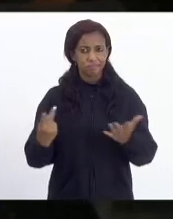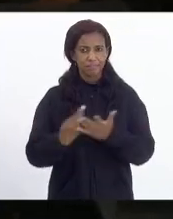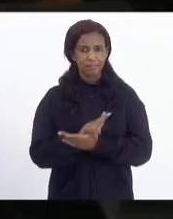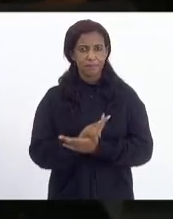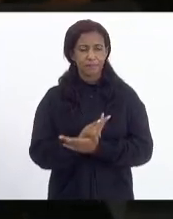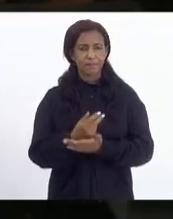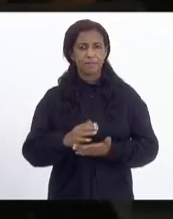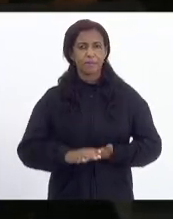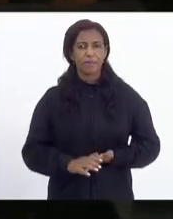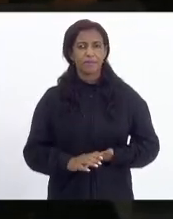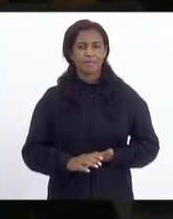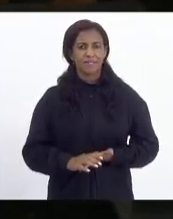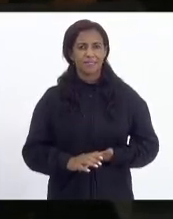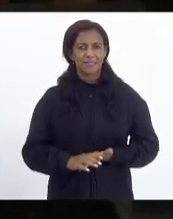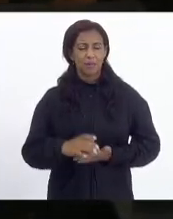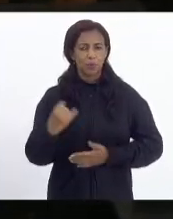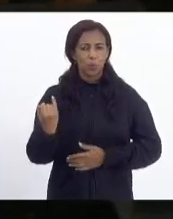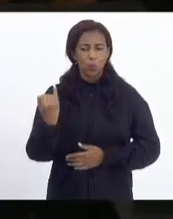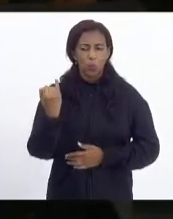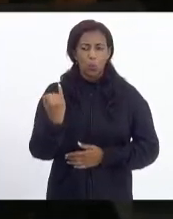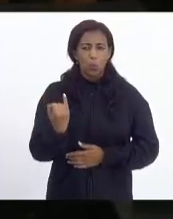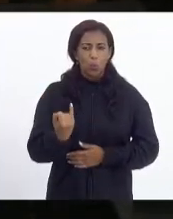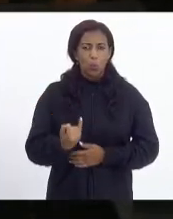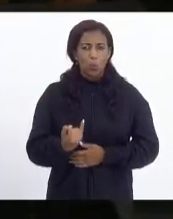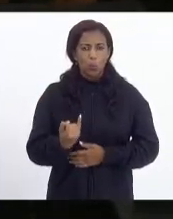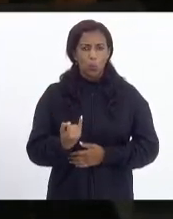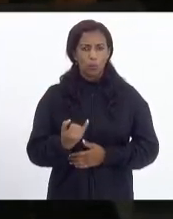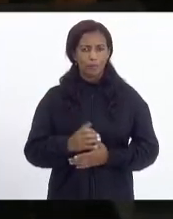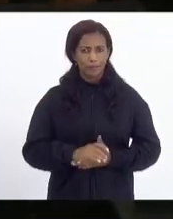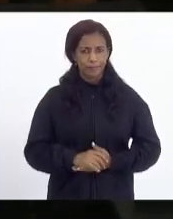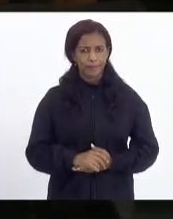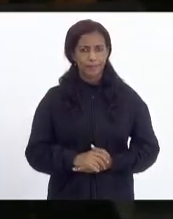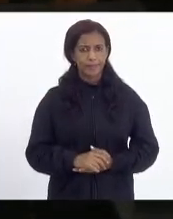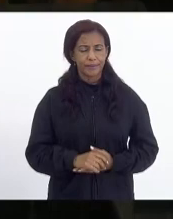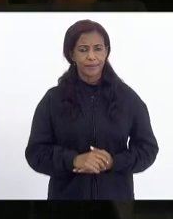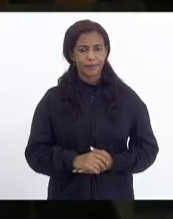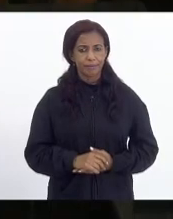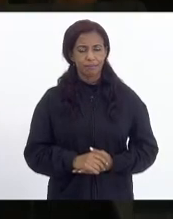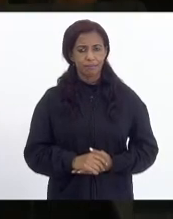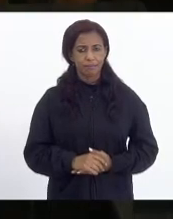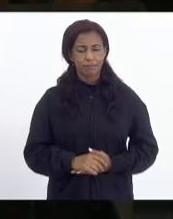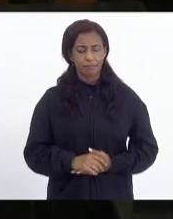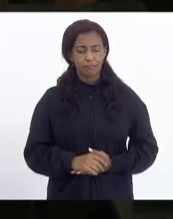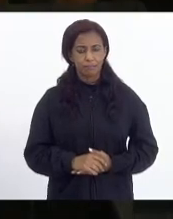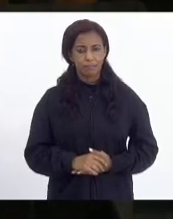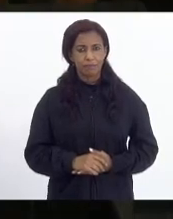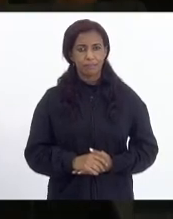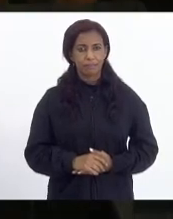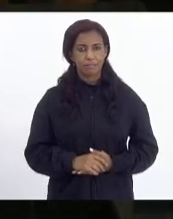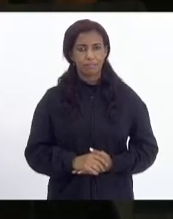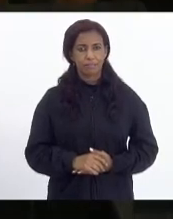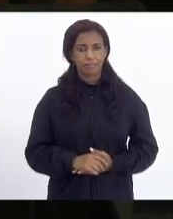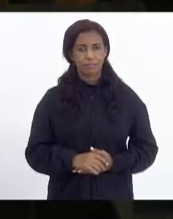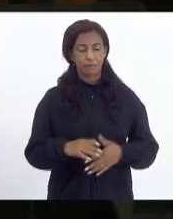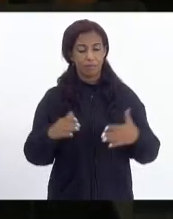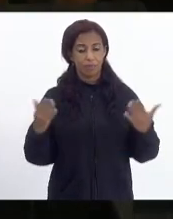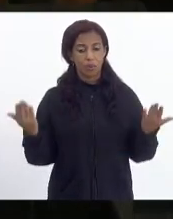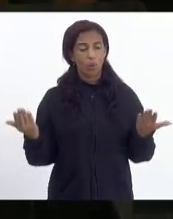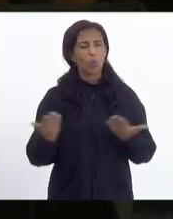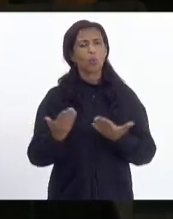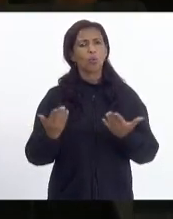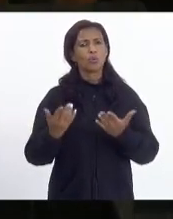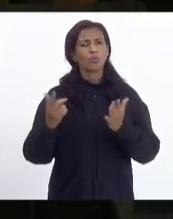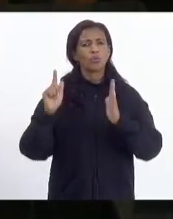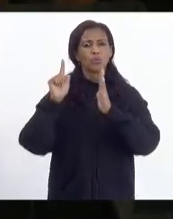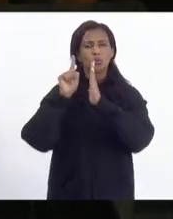leva a subnutrição ah e hoje o jornal